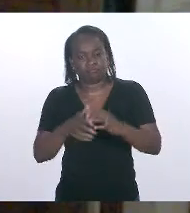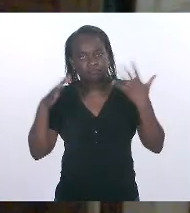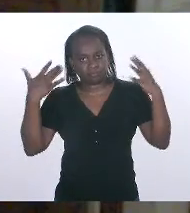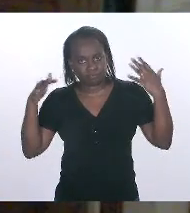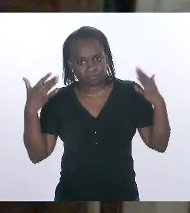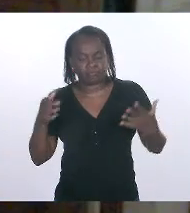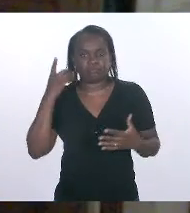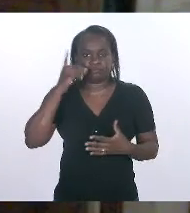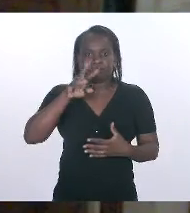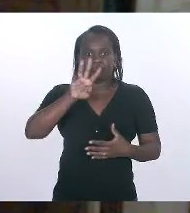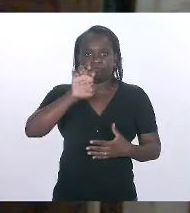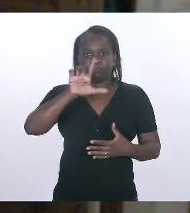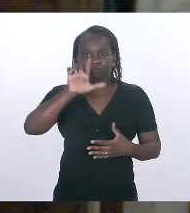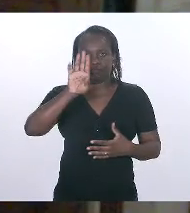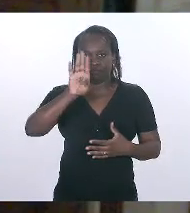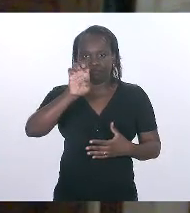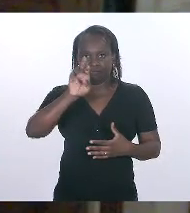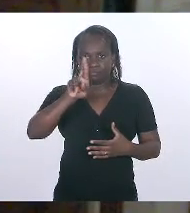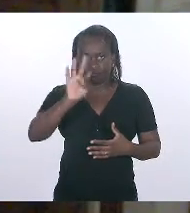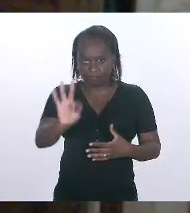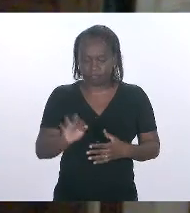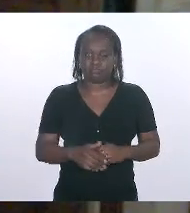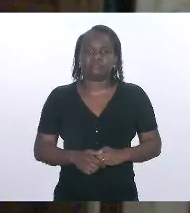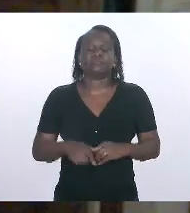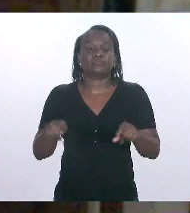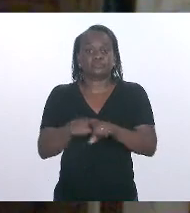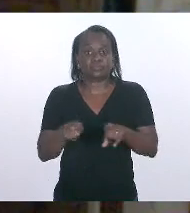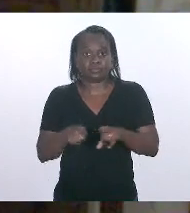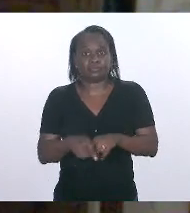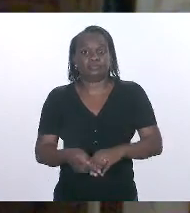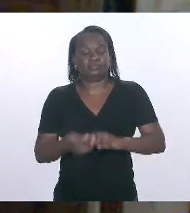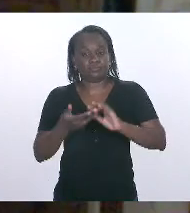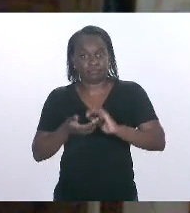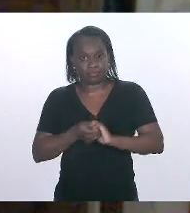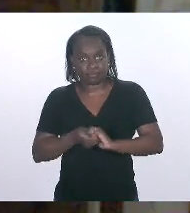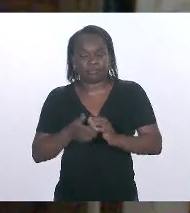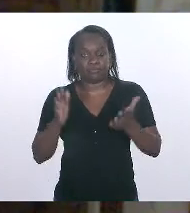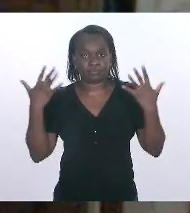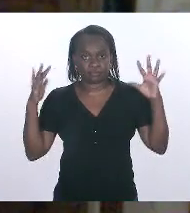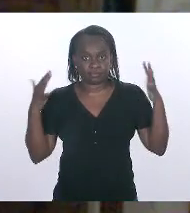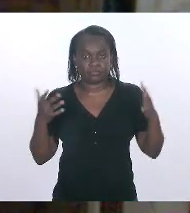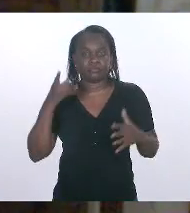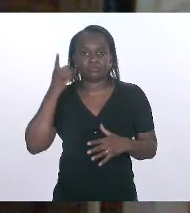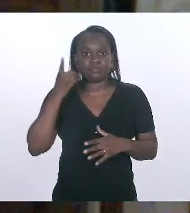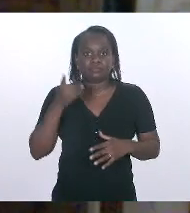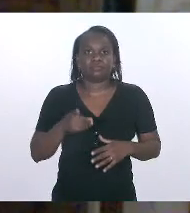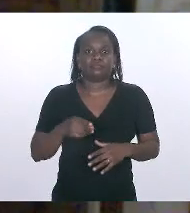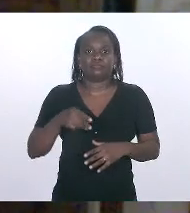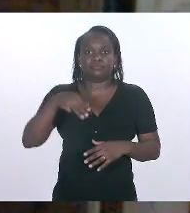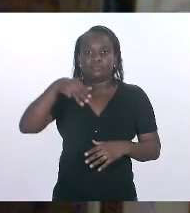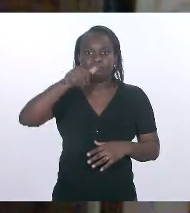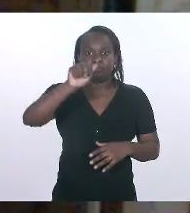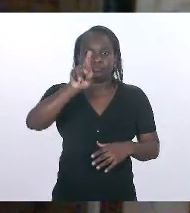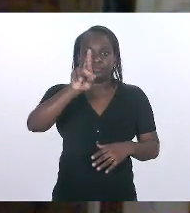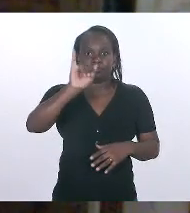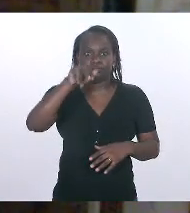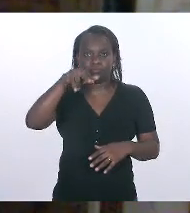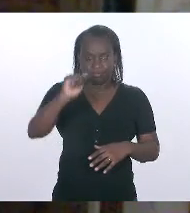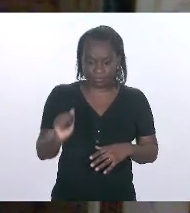deputado Elbert Rezende. Queria cumprimentar a deputada Marina